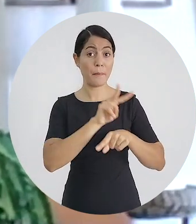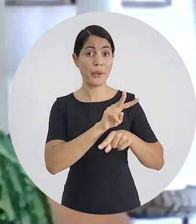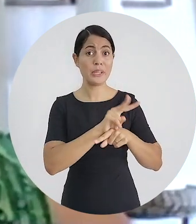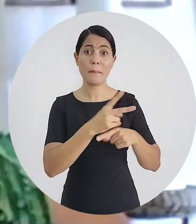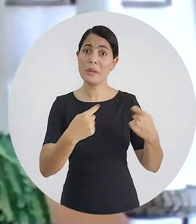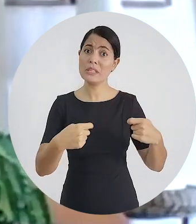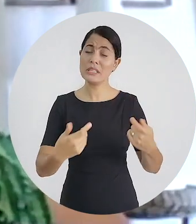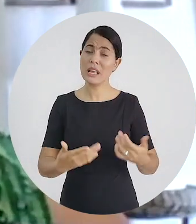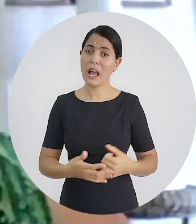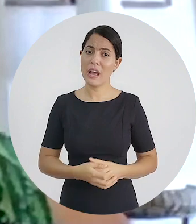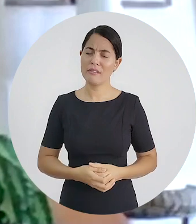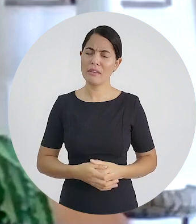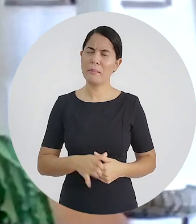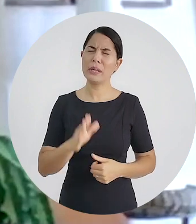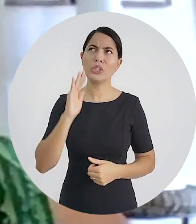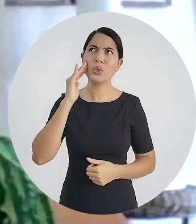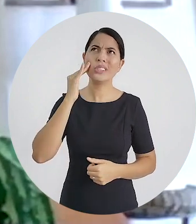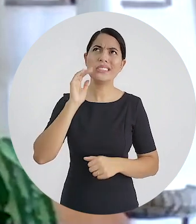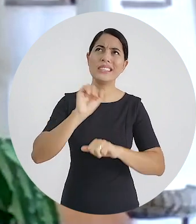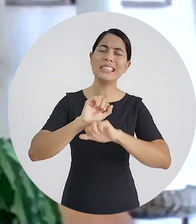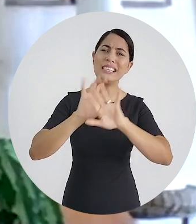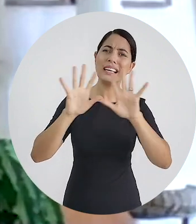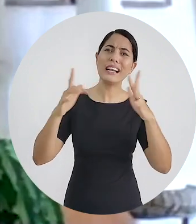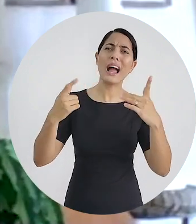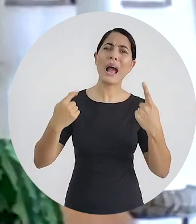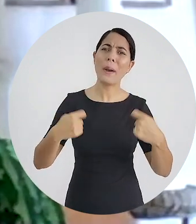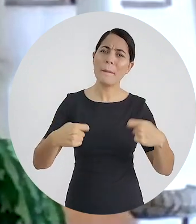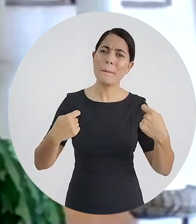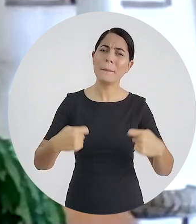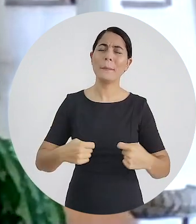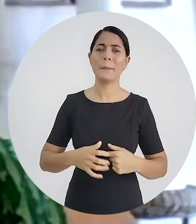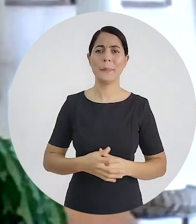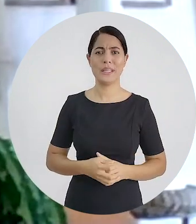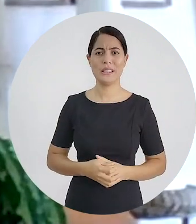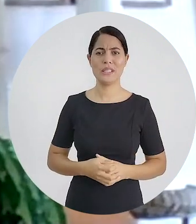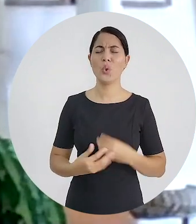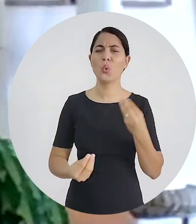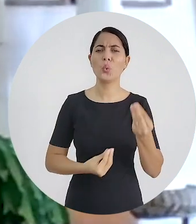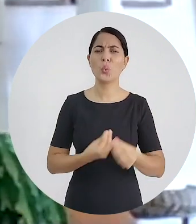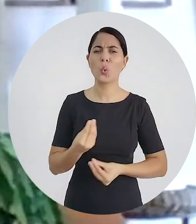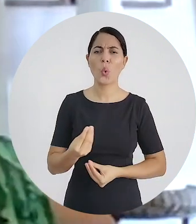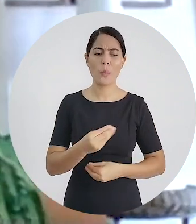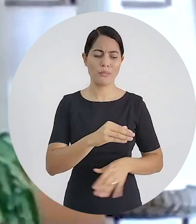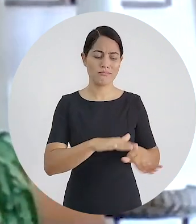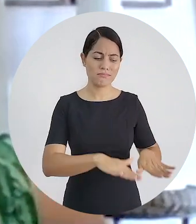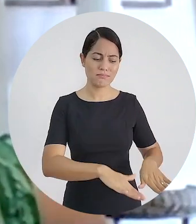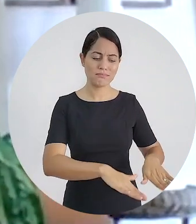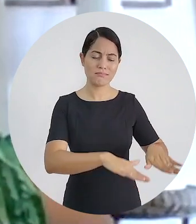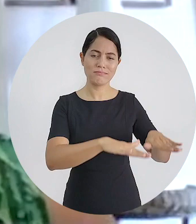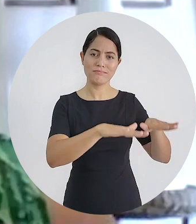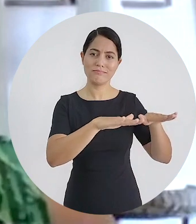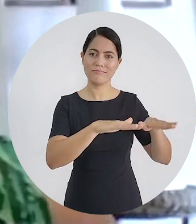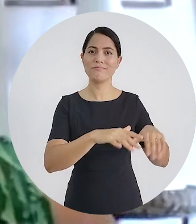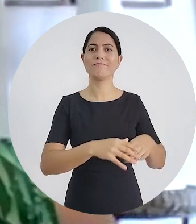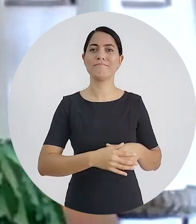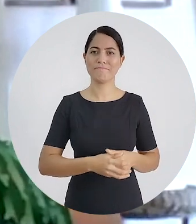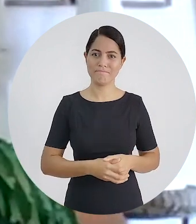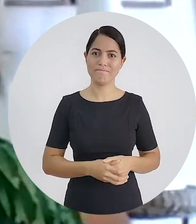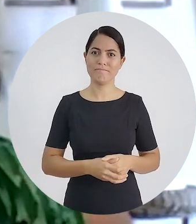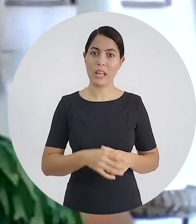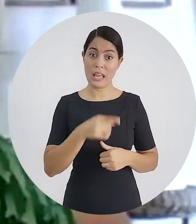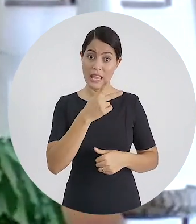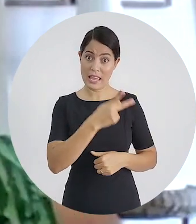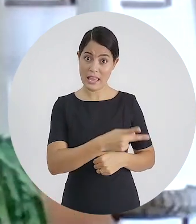E tudo isso precisa ser compreendido a partir da primeira infância, a